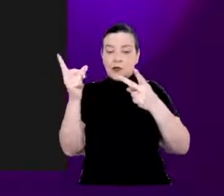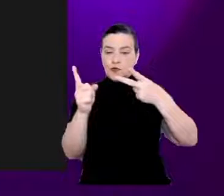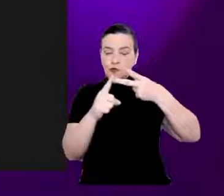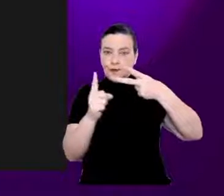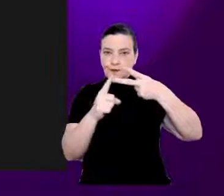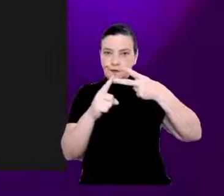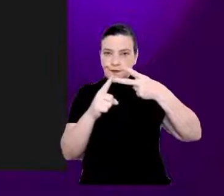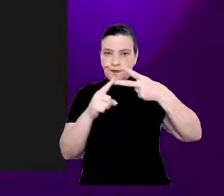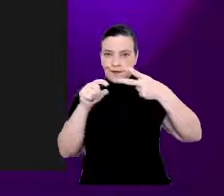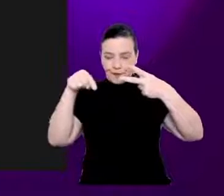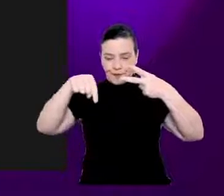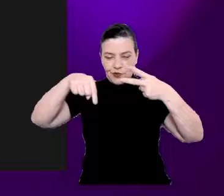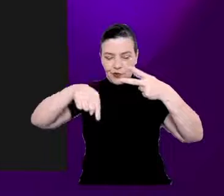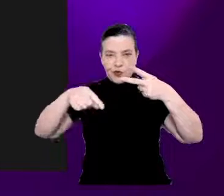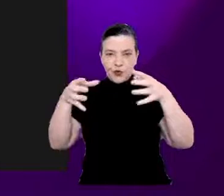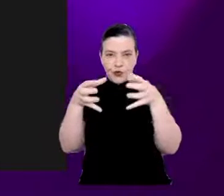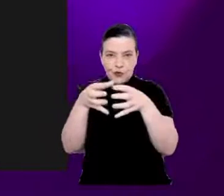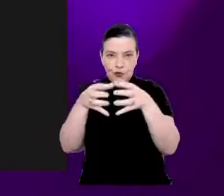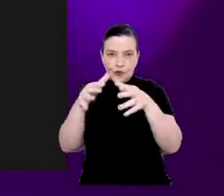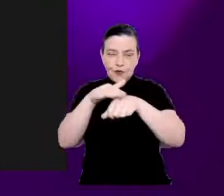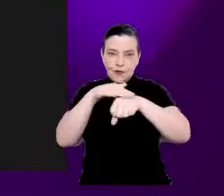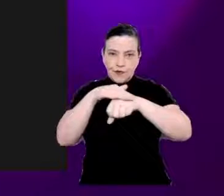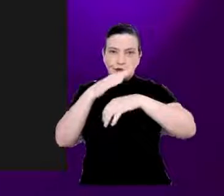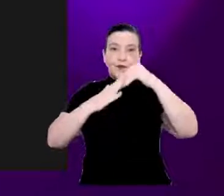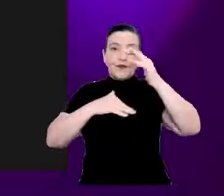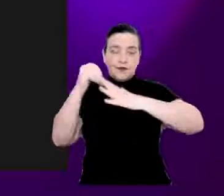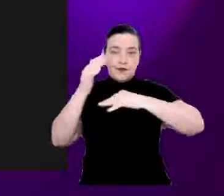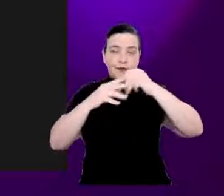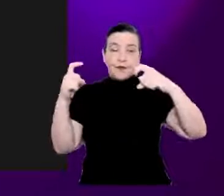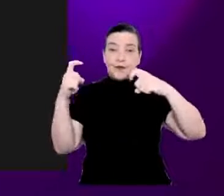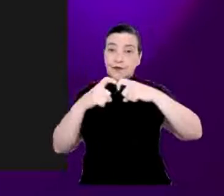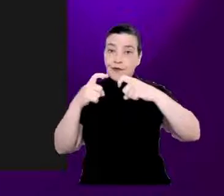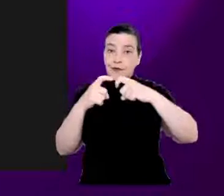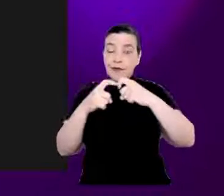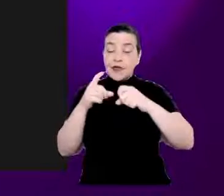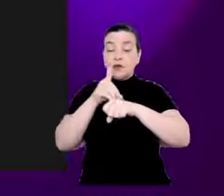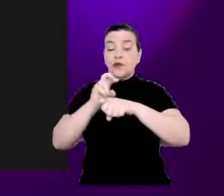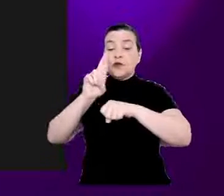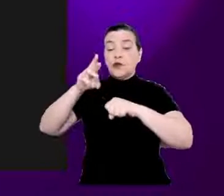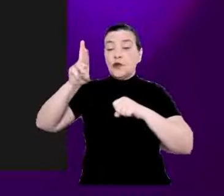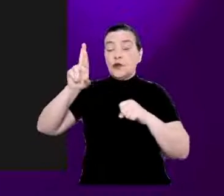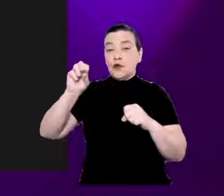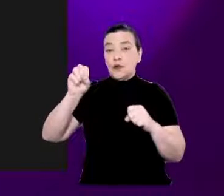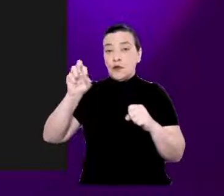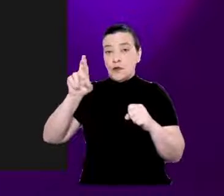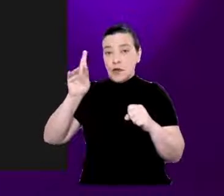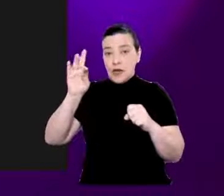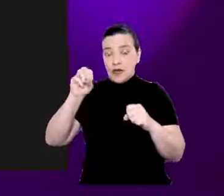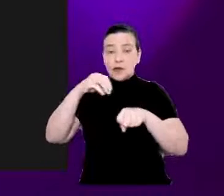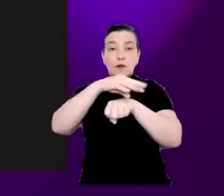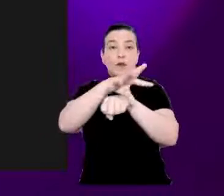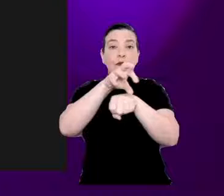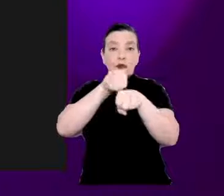bloco dessa mesa da manhã de prática médica, com o Dr. Roberto Manara moderando,